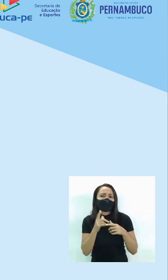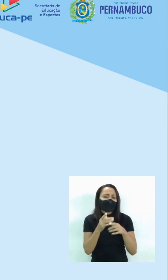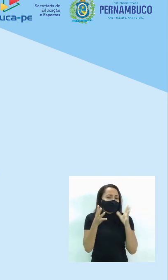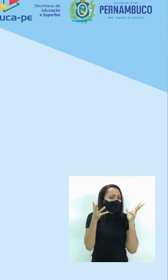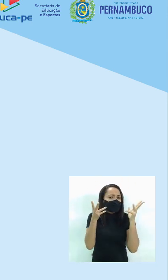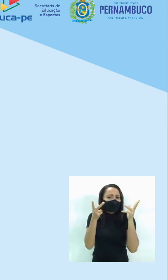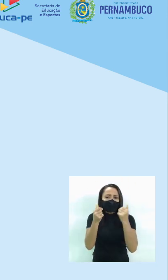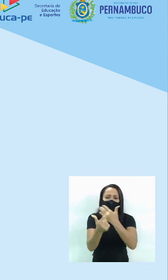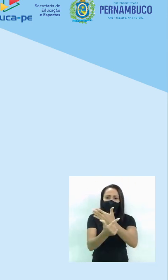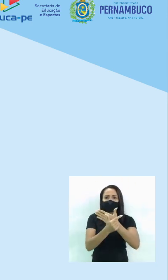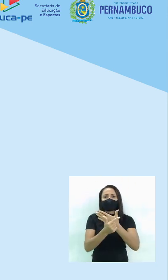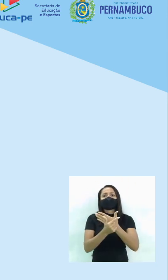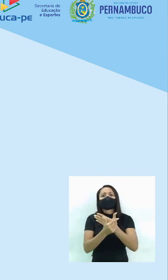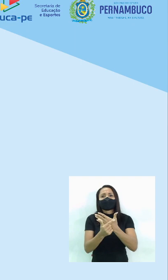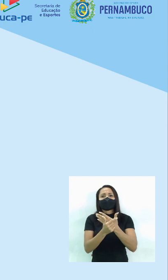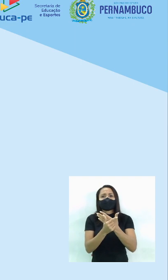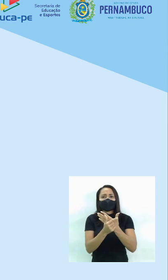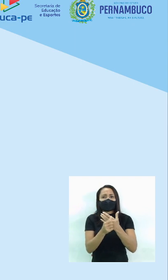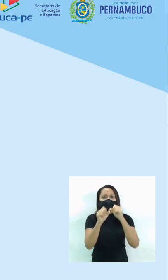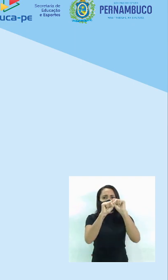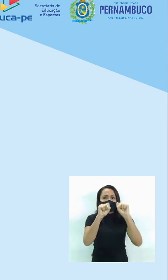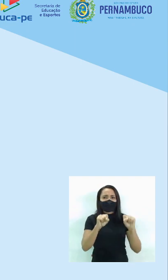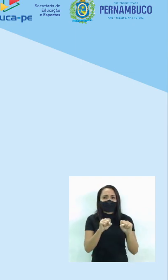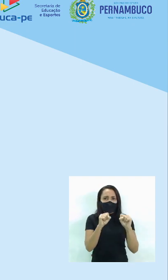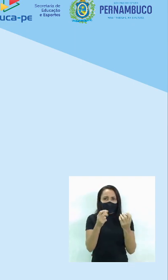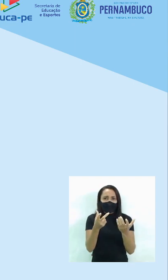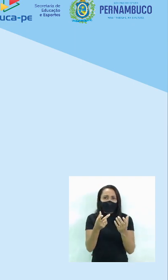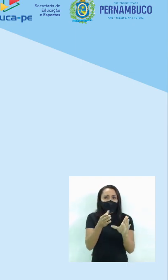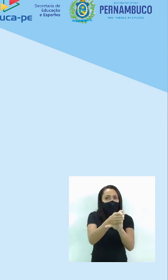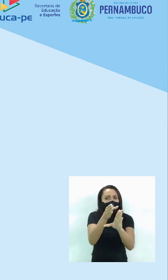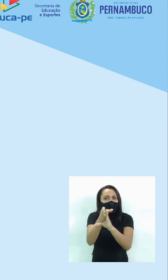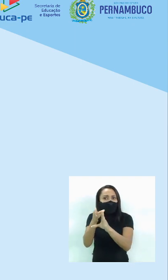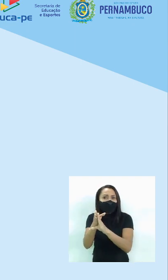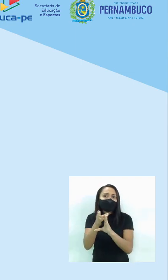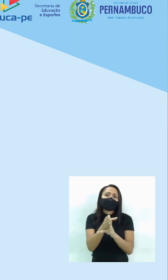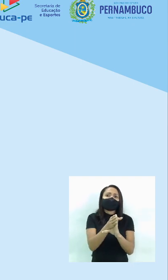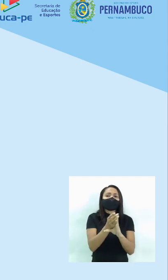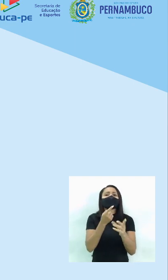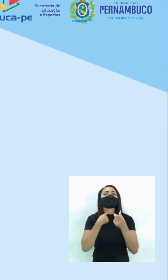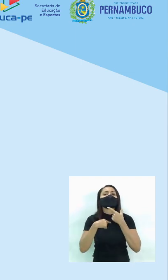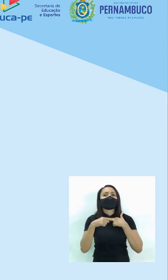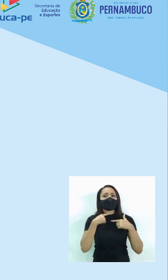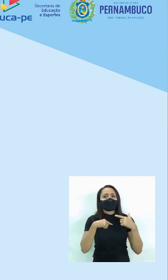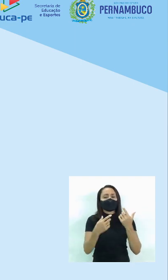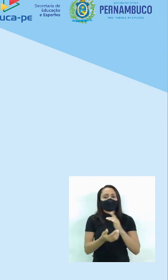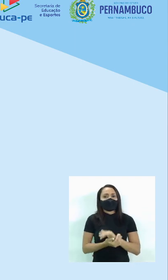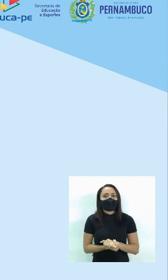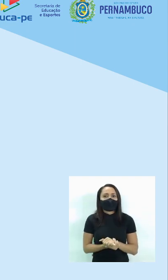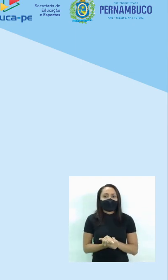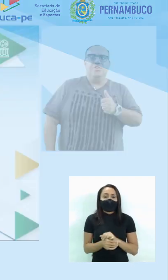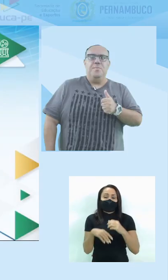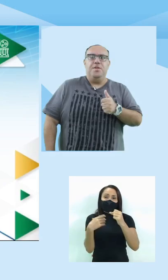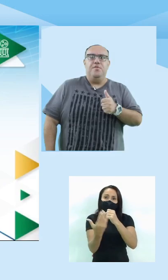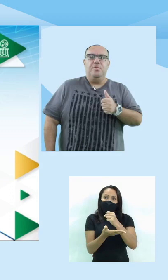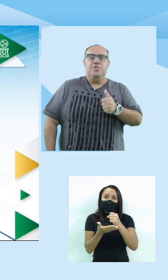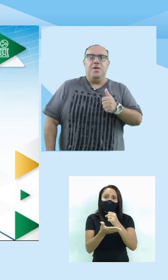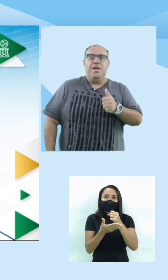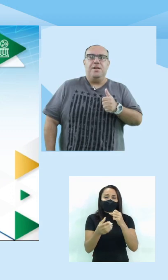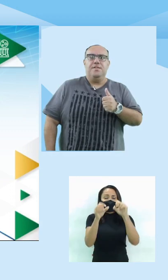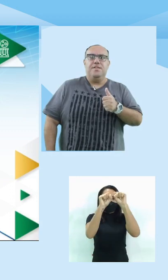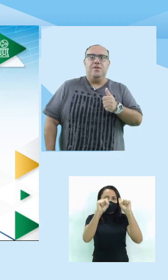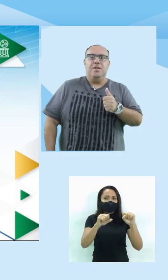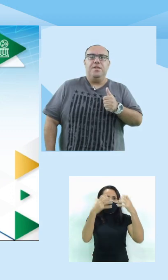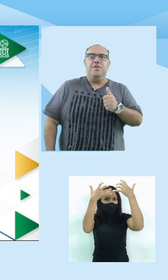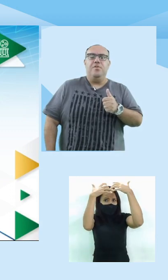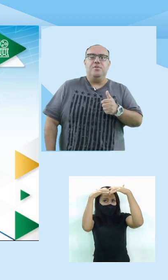funções, todas as vontades, é o sistema nervoso que comanda essas vontades, tá certo? A unidade básica do sistema nervoso é